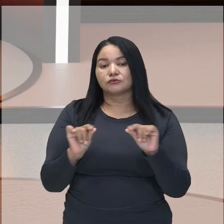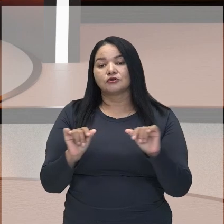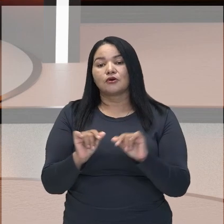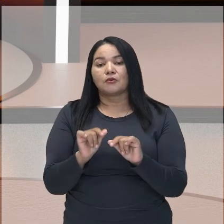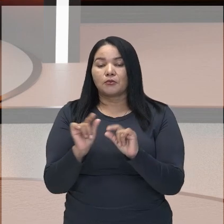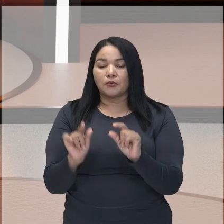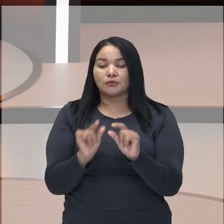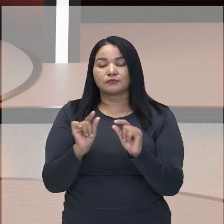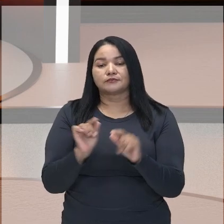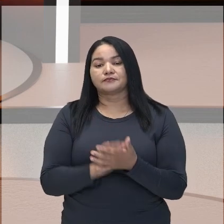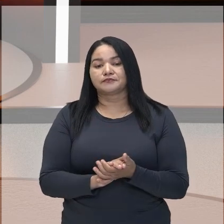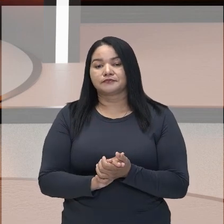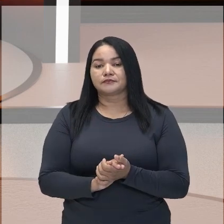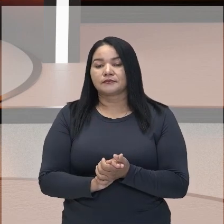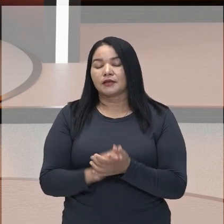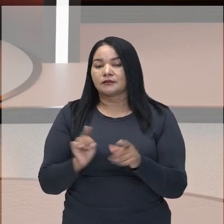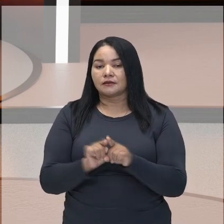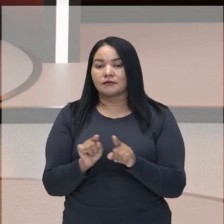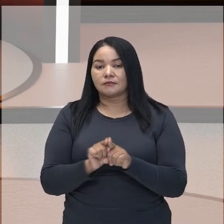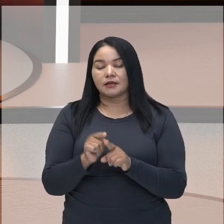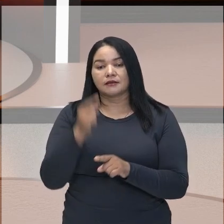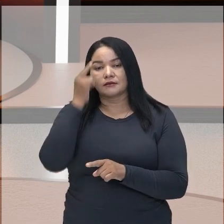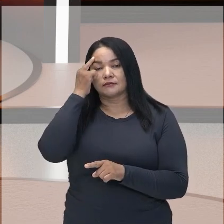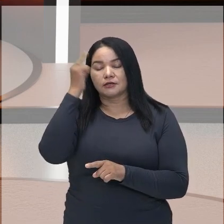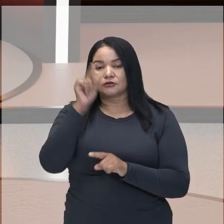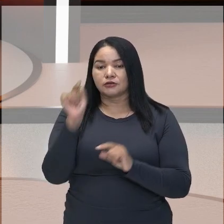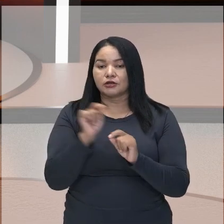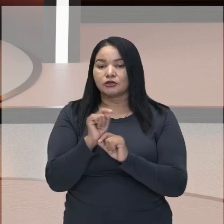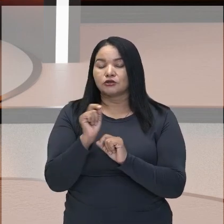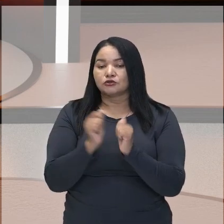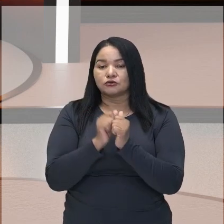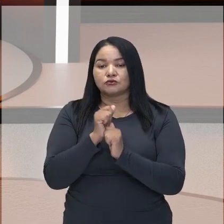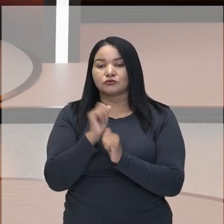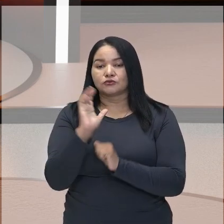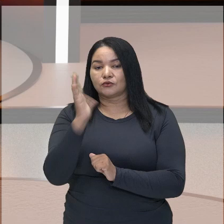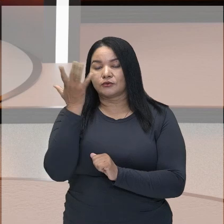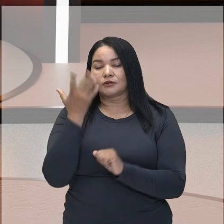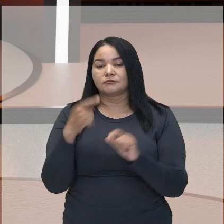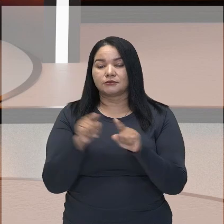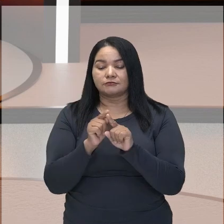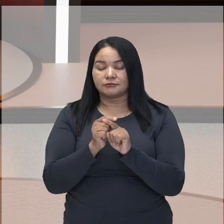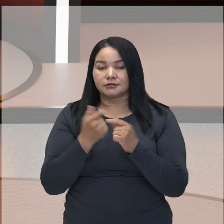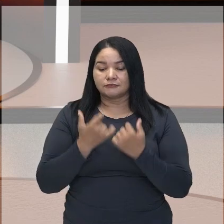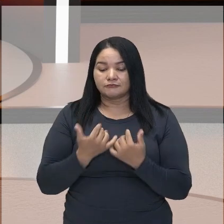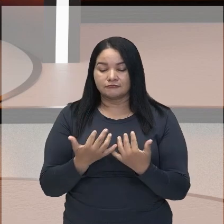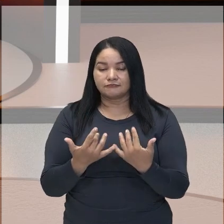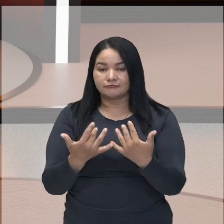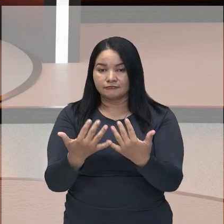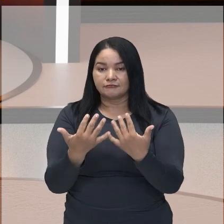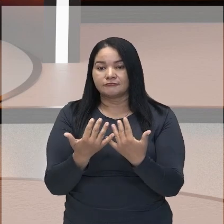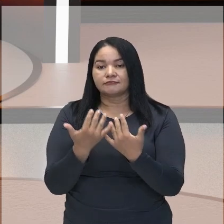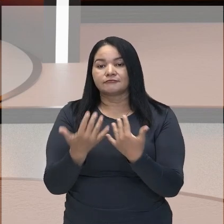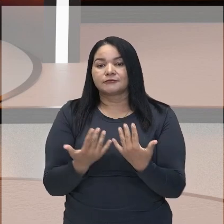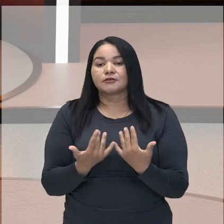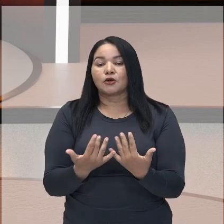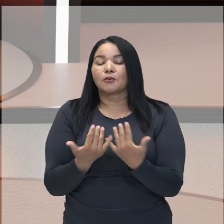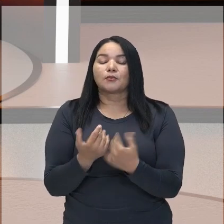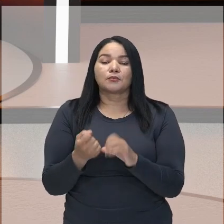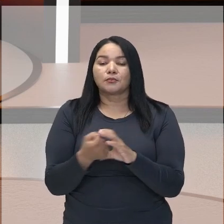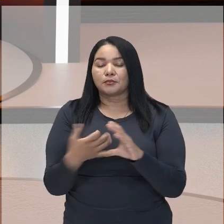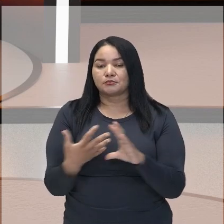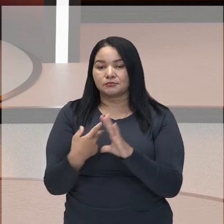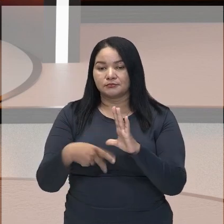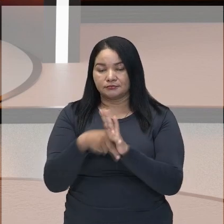suave. E não podemos esquecer, junto com o clima, o que anda? A vegetação, né? Então, como que são essas características